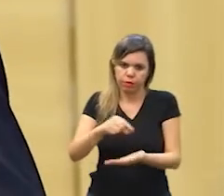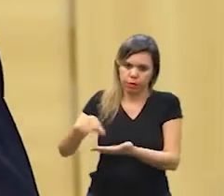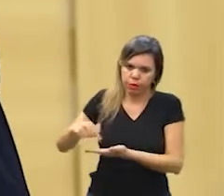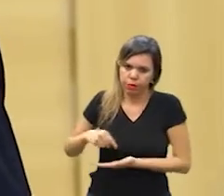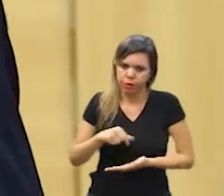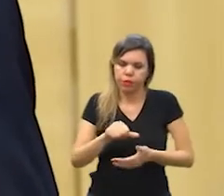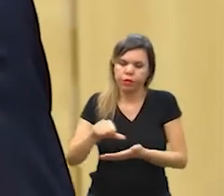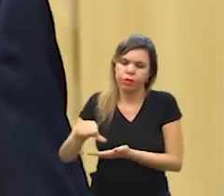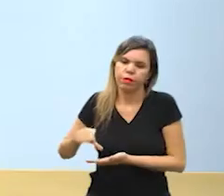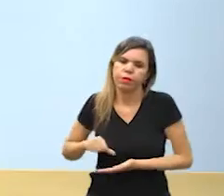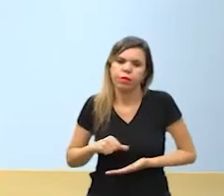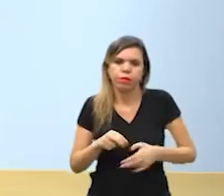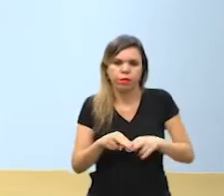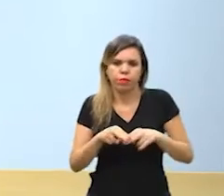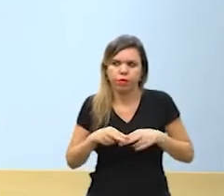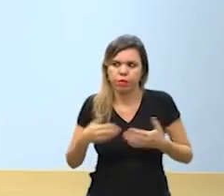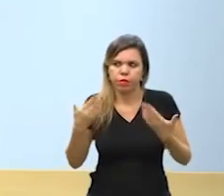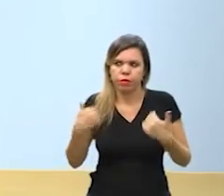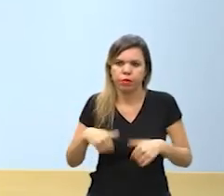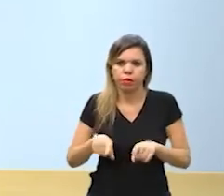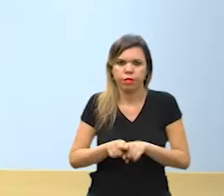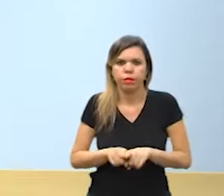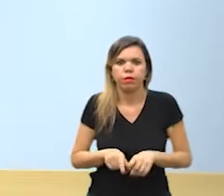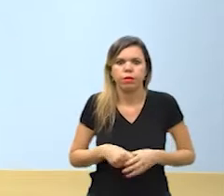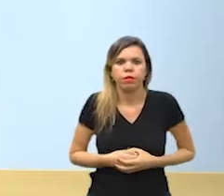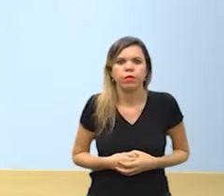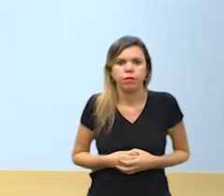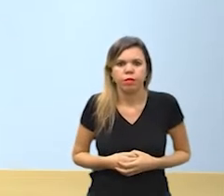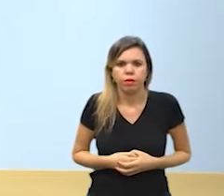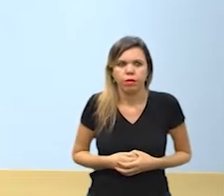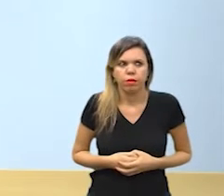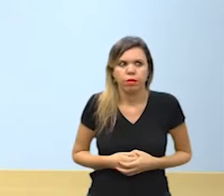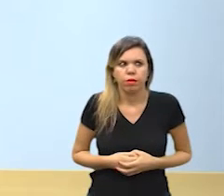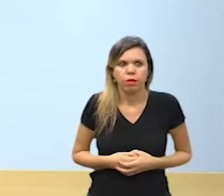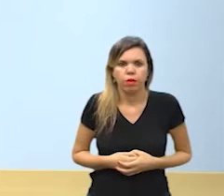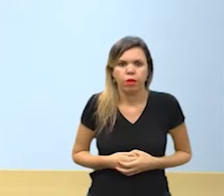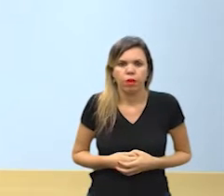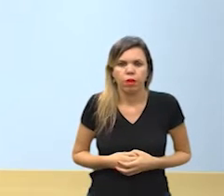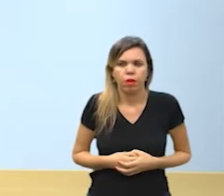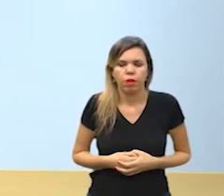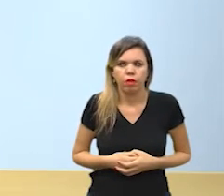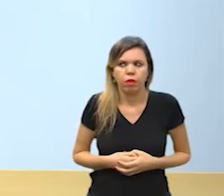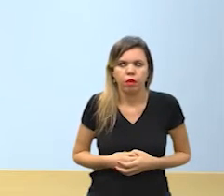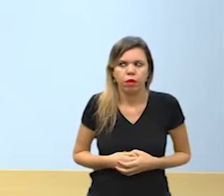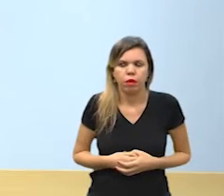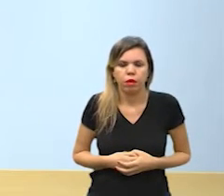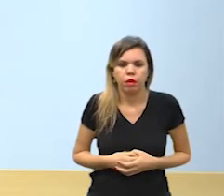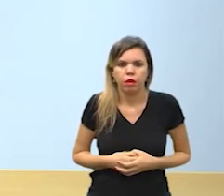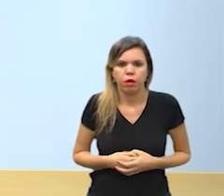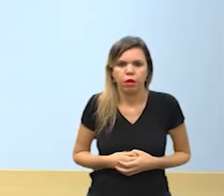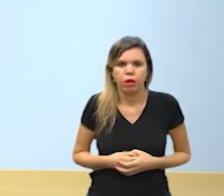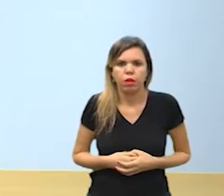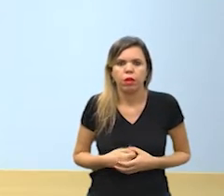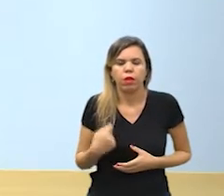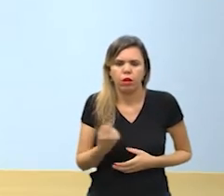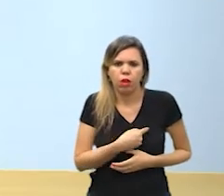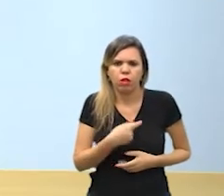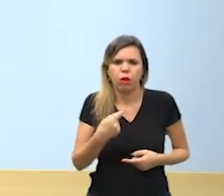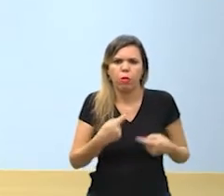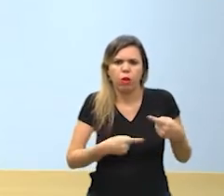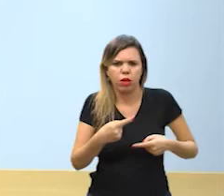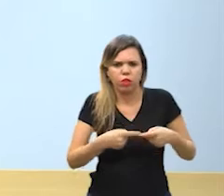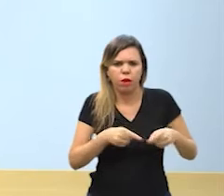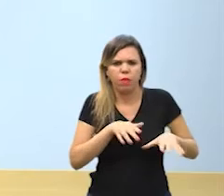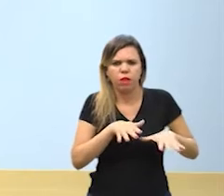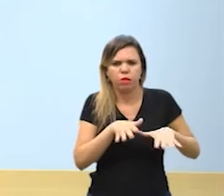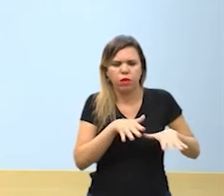melhorias da nossa região metropolitana. Por isso que eu comungo da política séria, da política